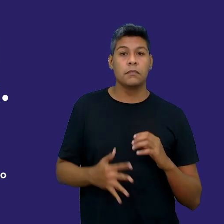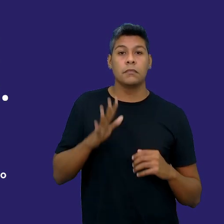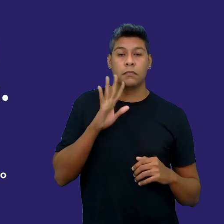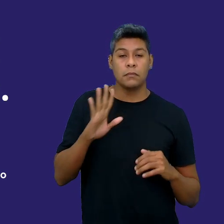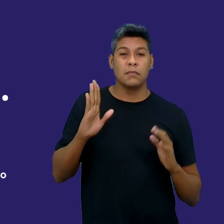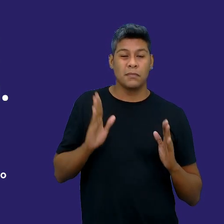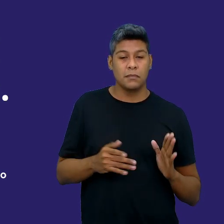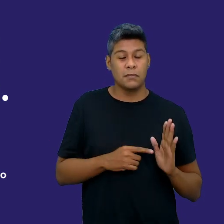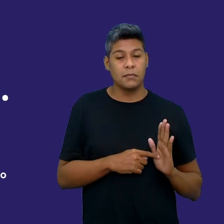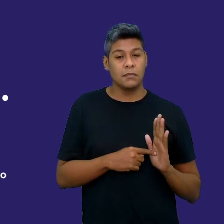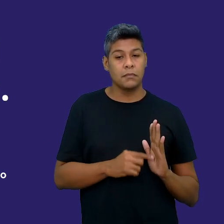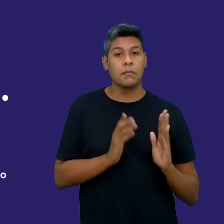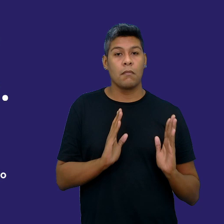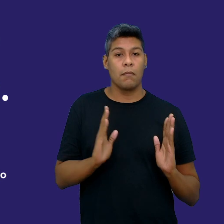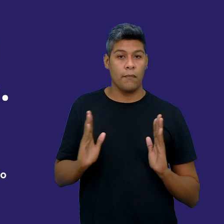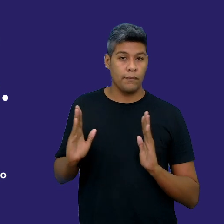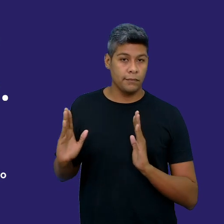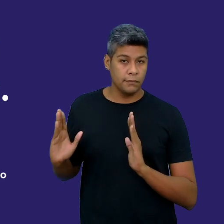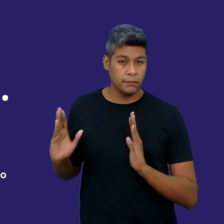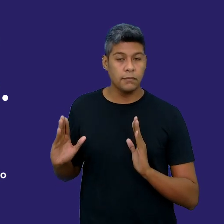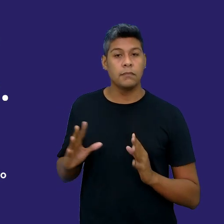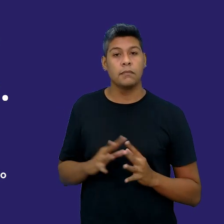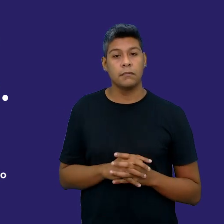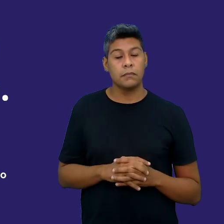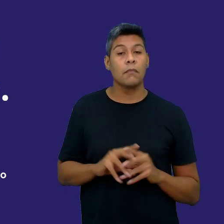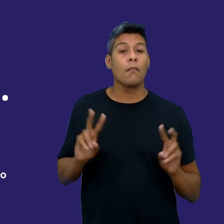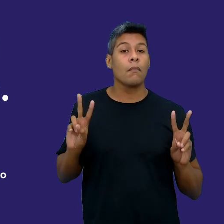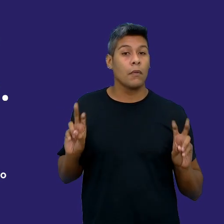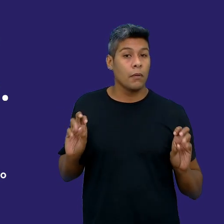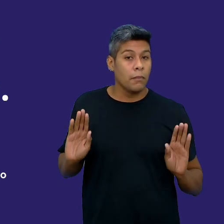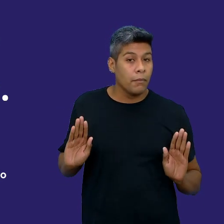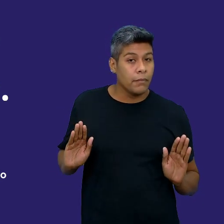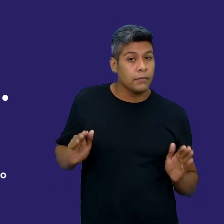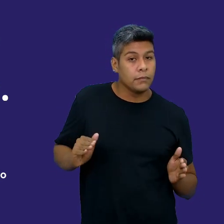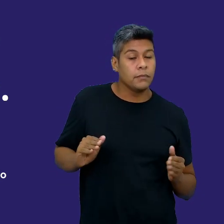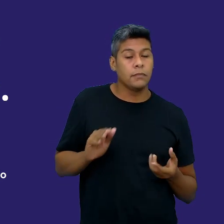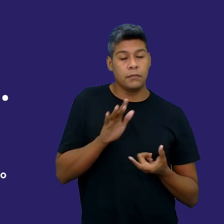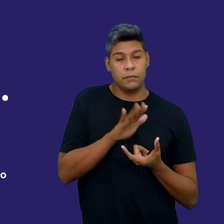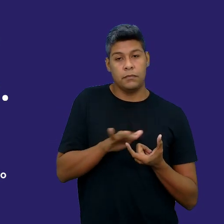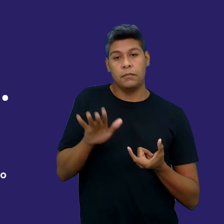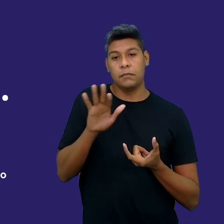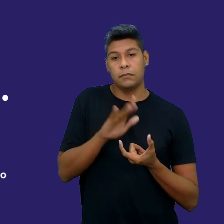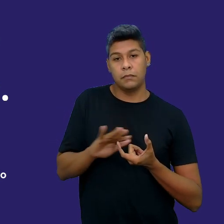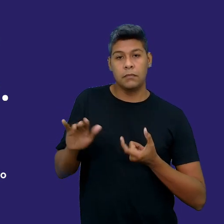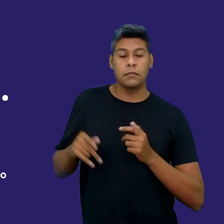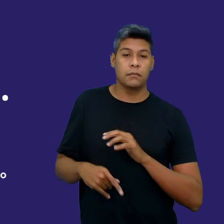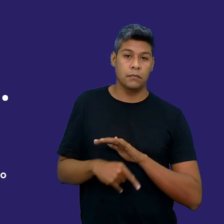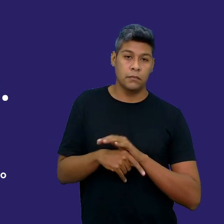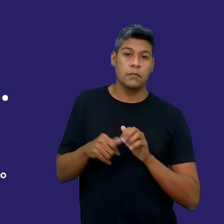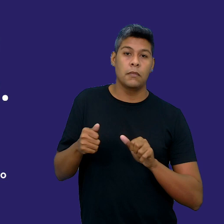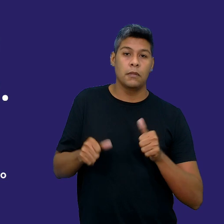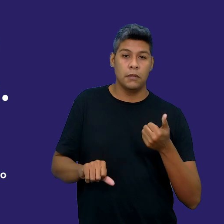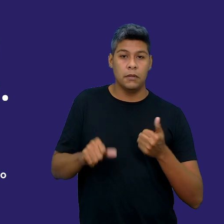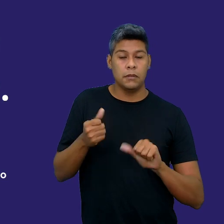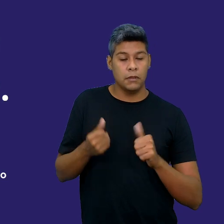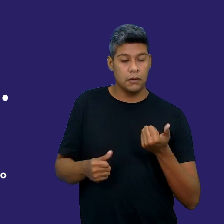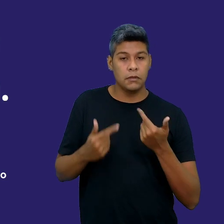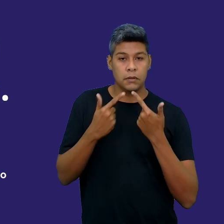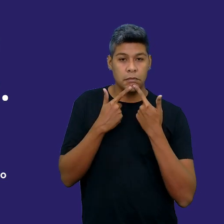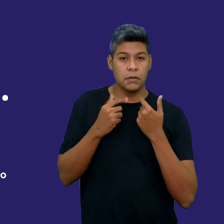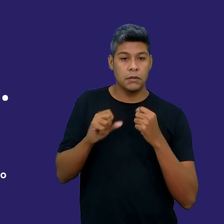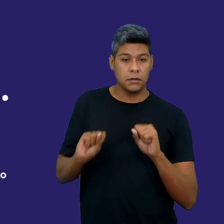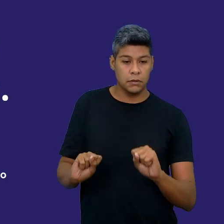na formação de etapa, como eu já disse, sobre o tema central do letramento, com enfoque em análise linguística